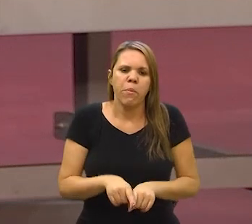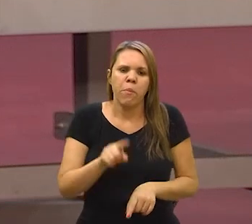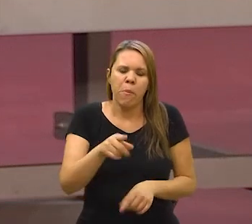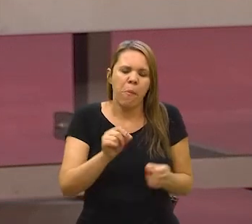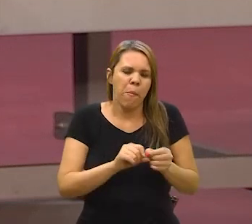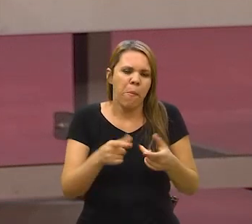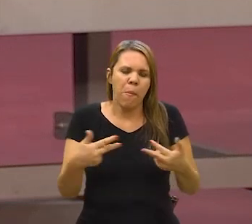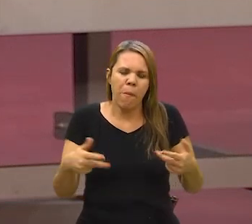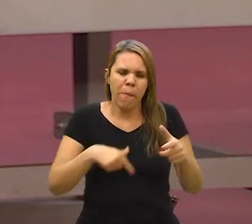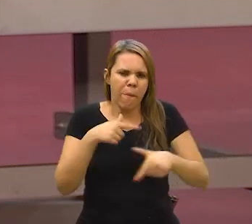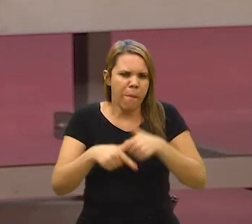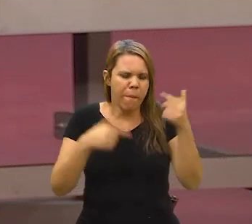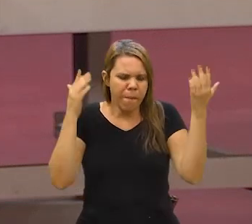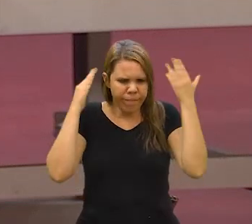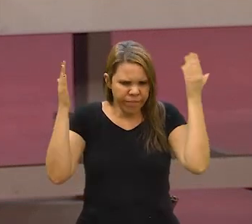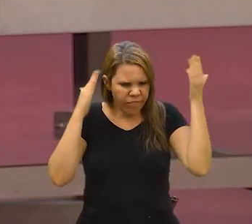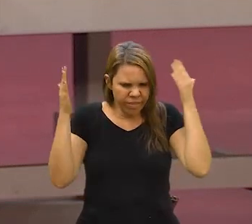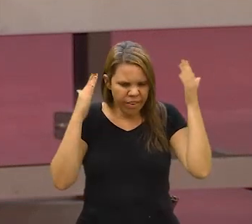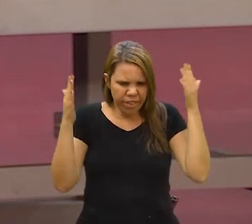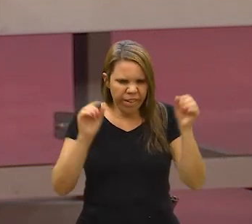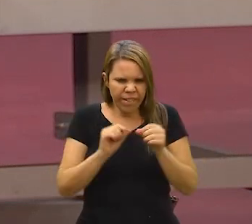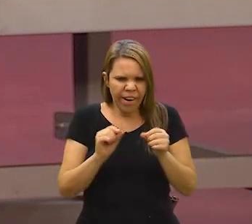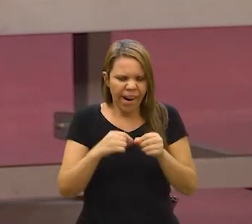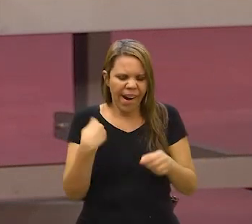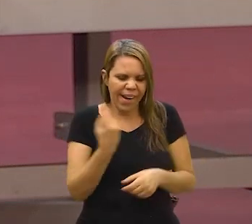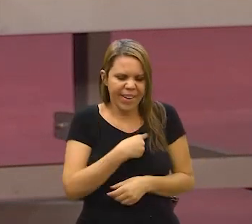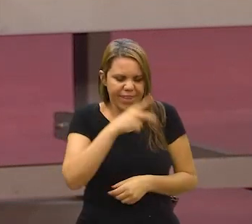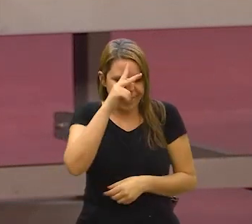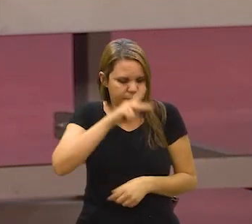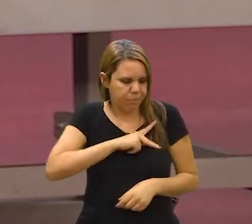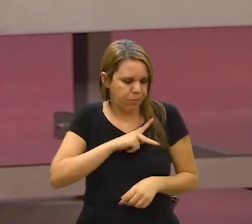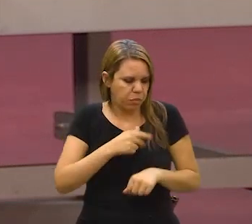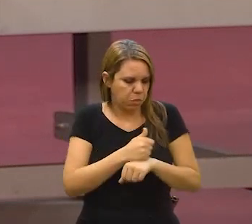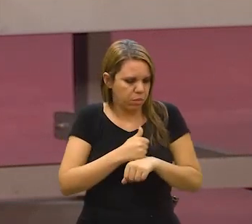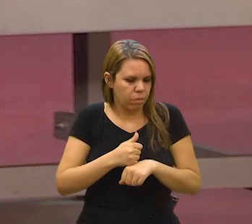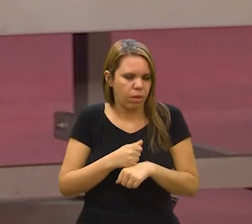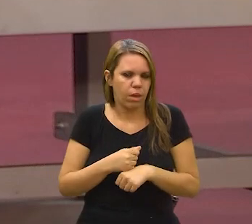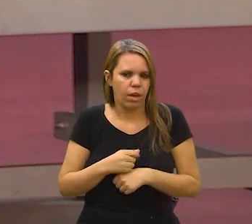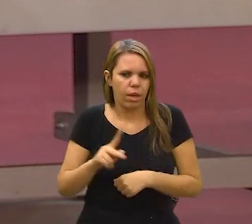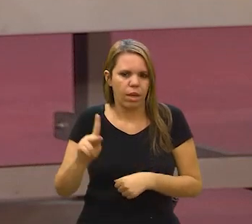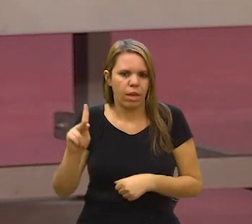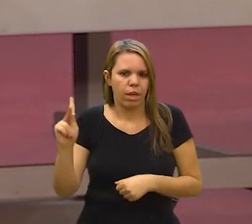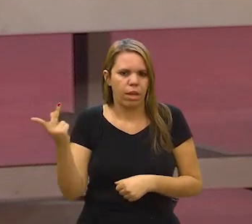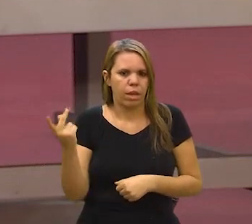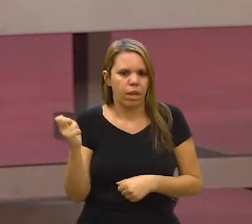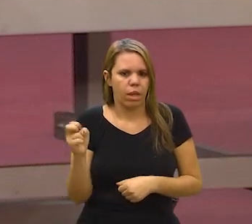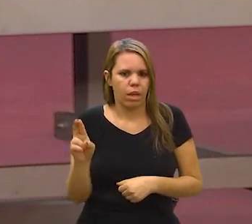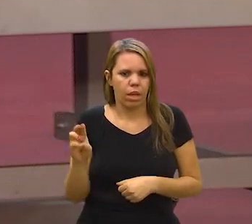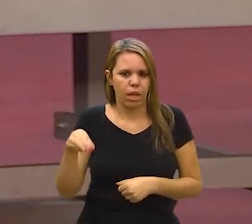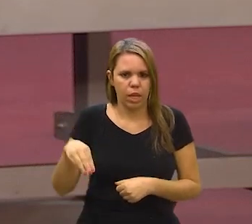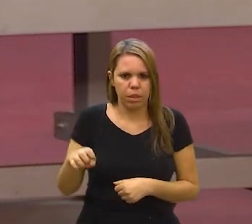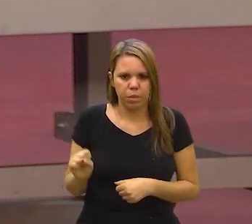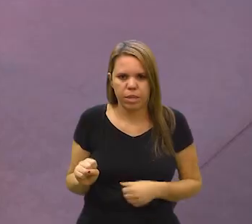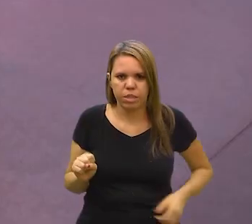né? Você pode fazer qualquer tipo de trabalho psicológico. O que foi feito com a gente era com um profissional, o Hermes Balbino, que é